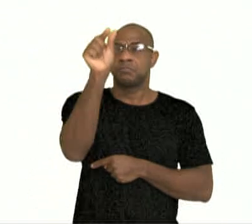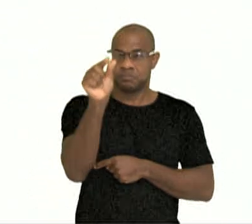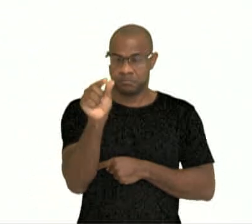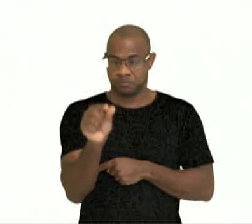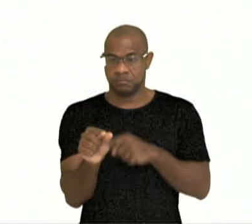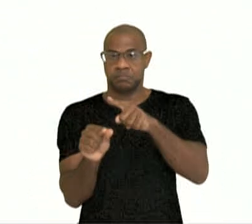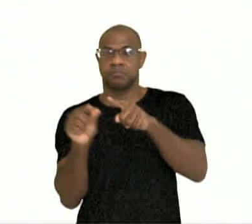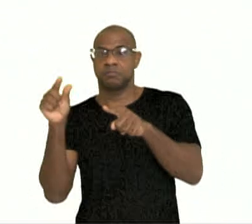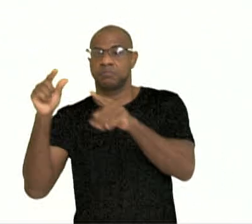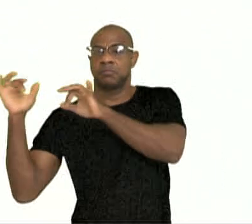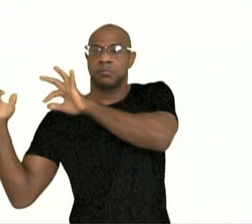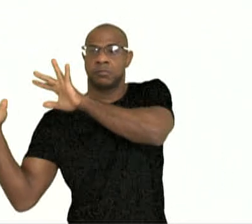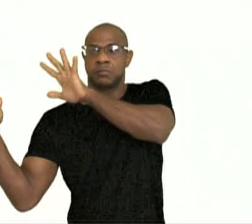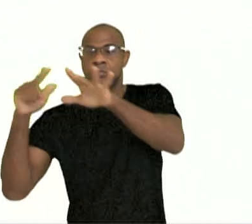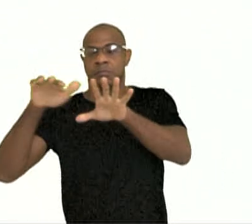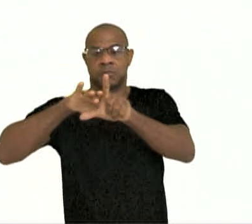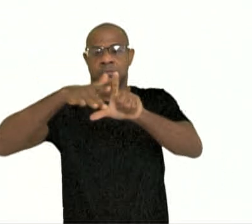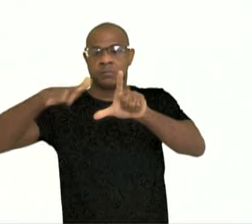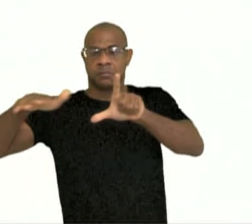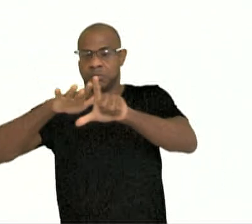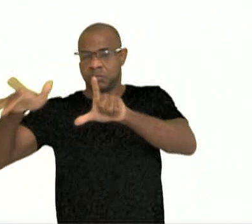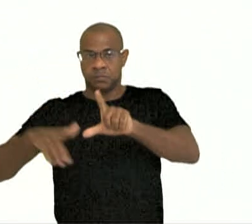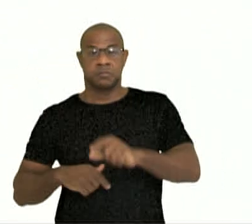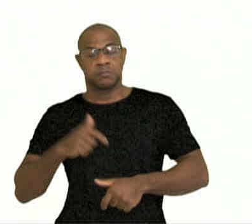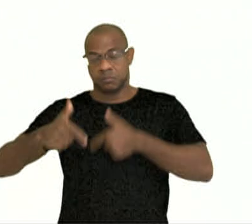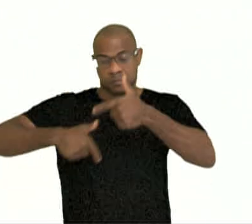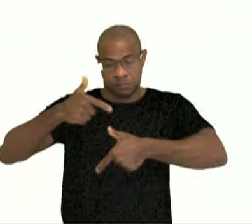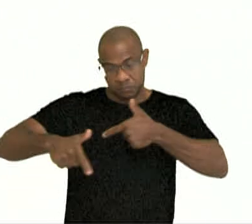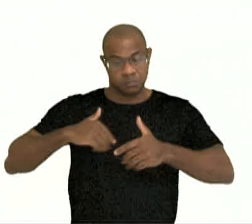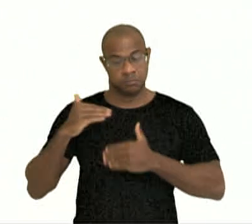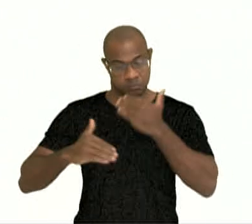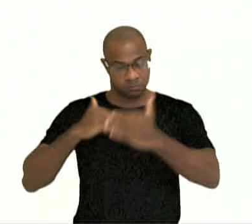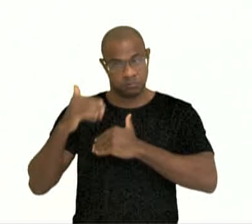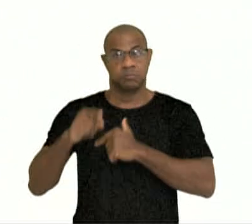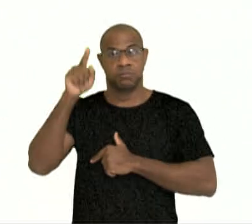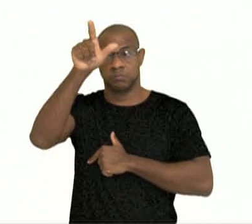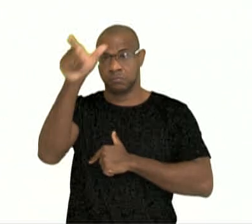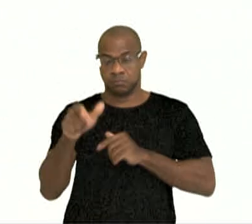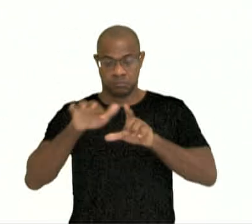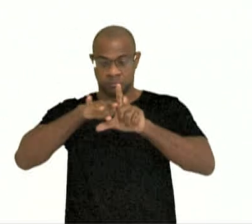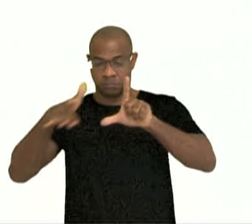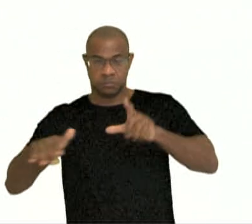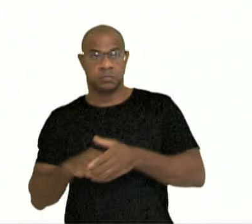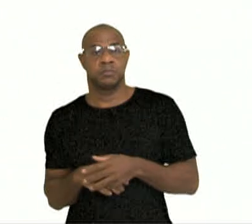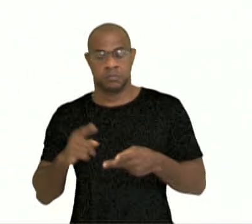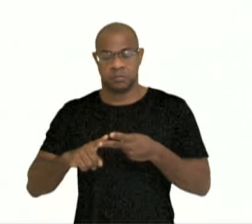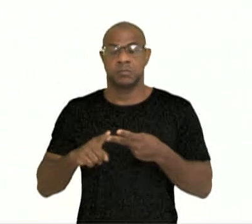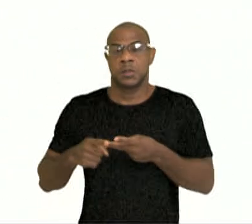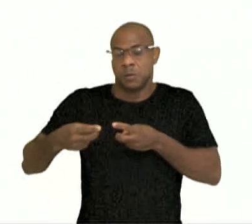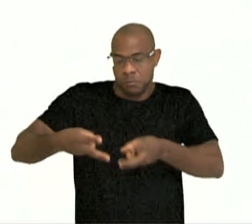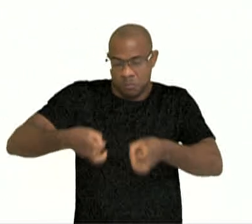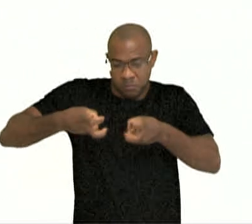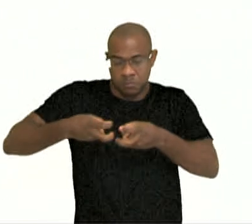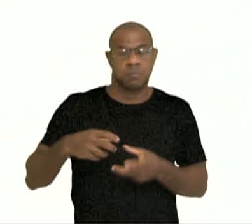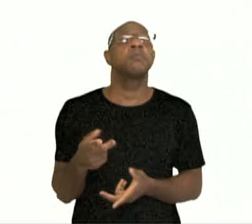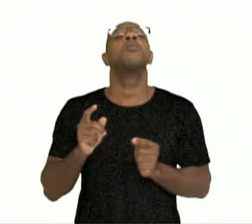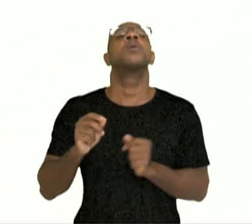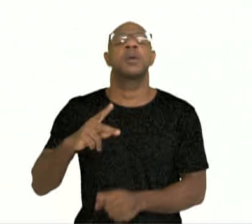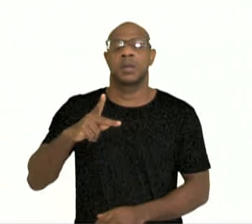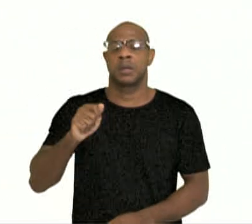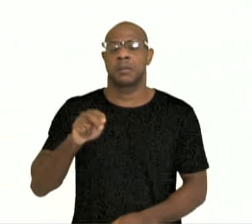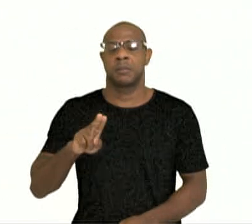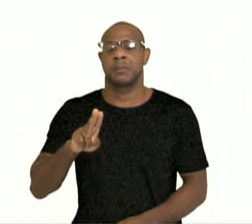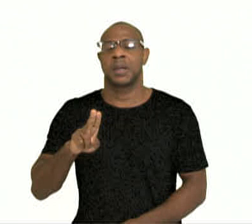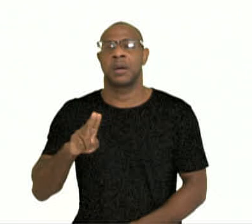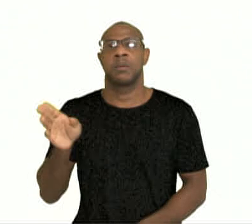porção do litoral, e as atividades eram desenvolvidas nessa porção ali. Exploração do pau-brasil na Mata Atlântica, que era uma